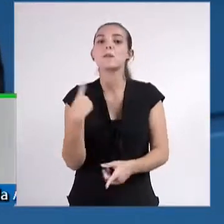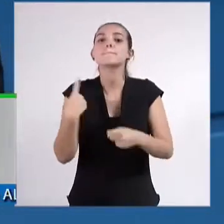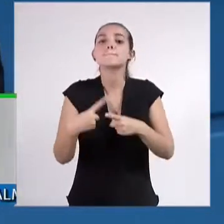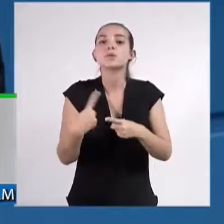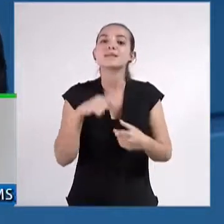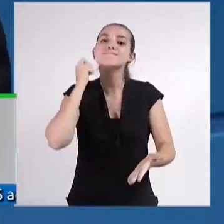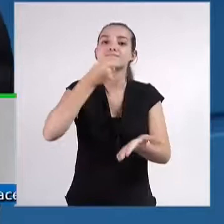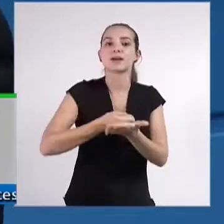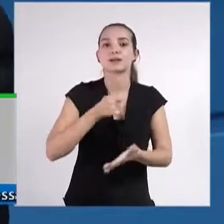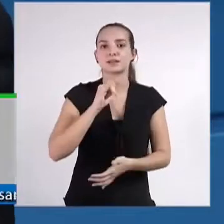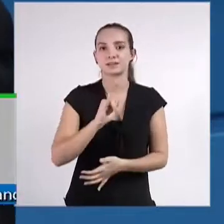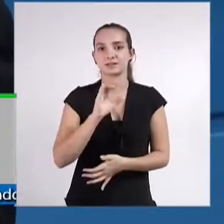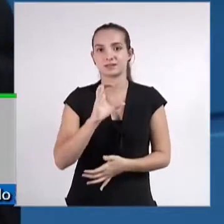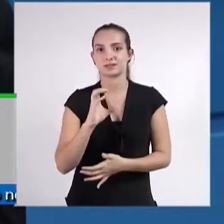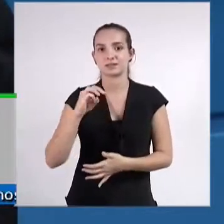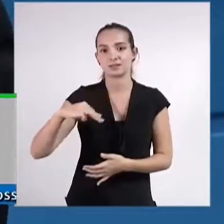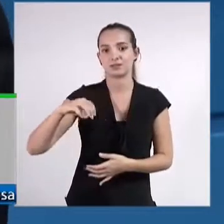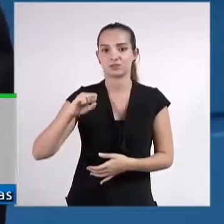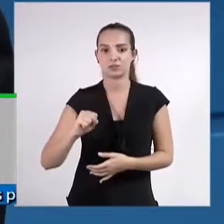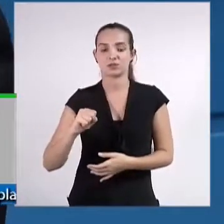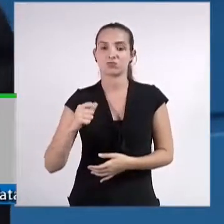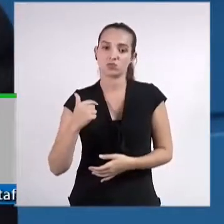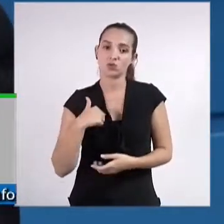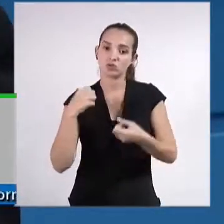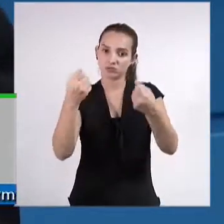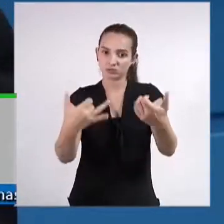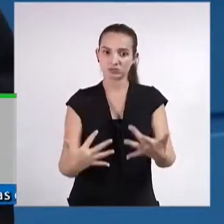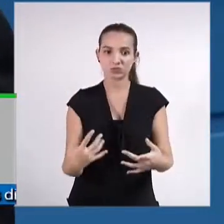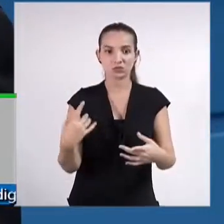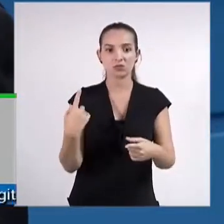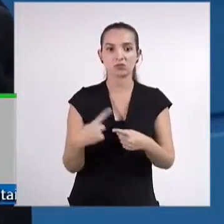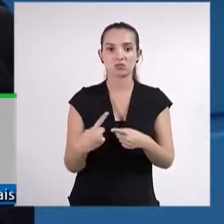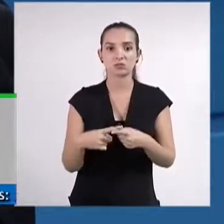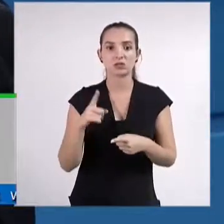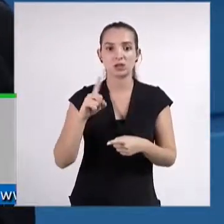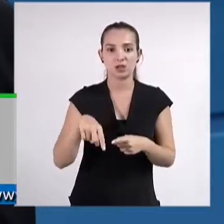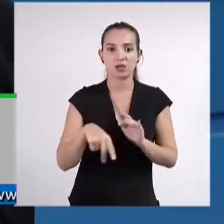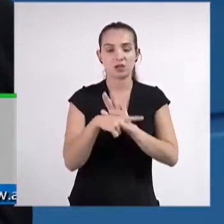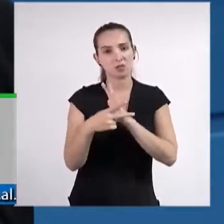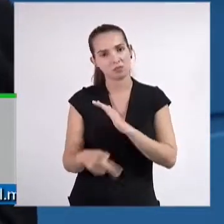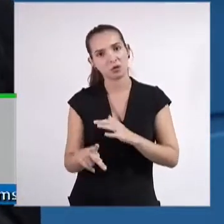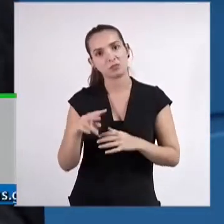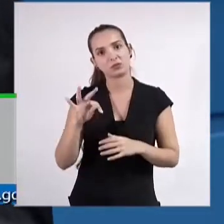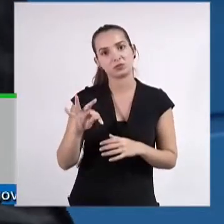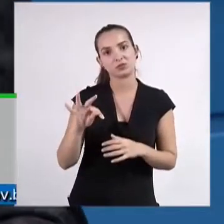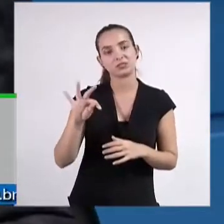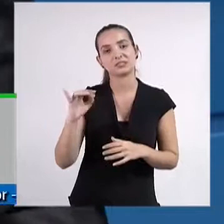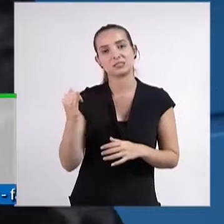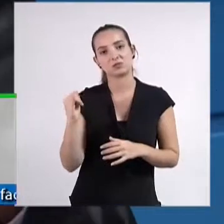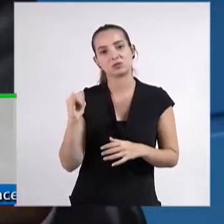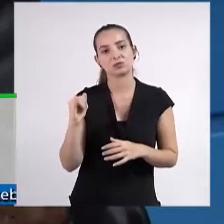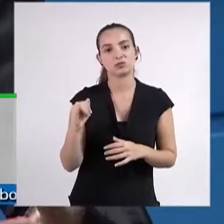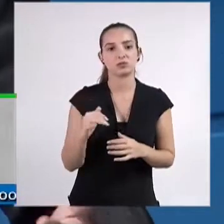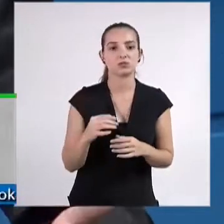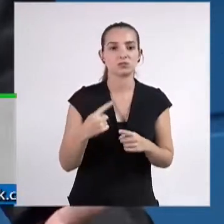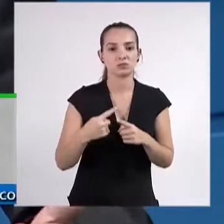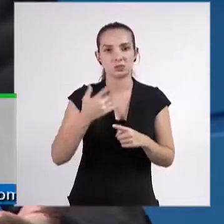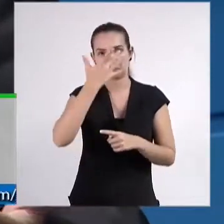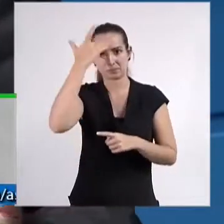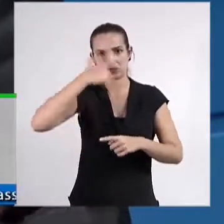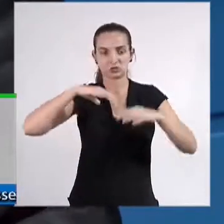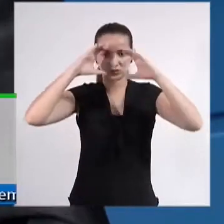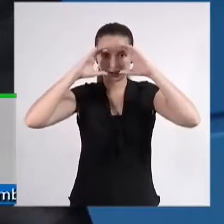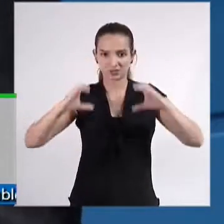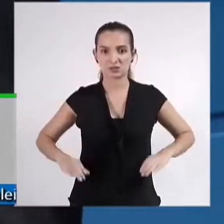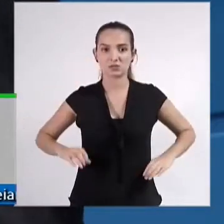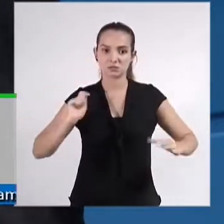pagamos o ICMS? E aí eu cheguei a explicar para a pessoa, é uma questão de princípio tributário. O cidadão não paga o ICMS,